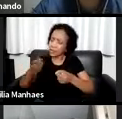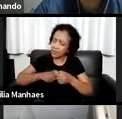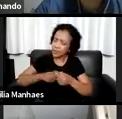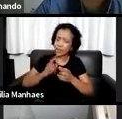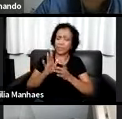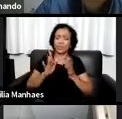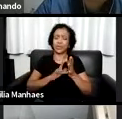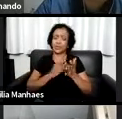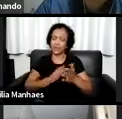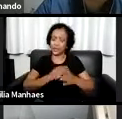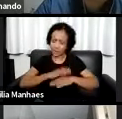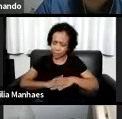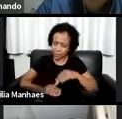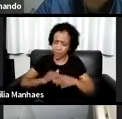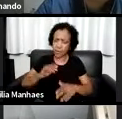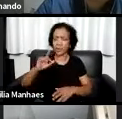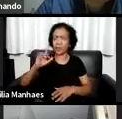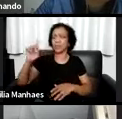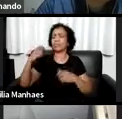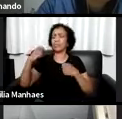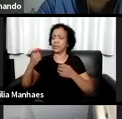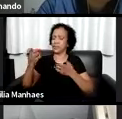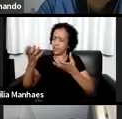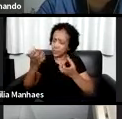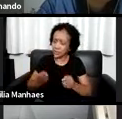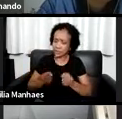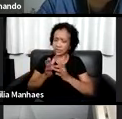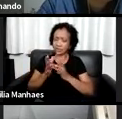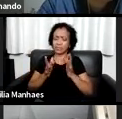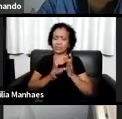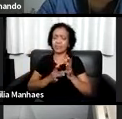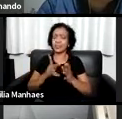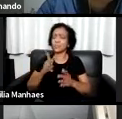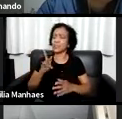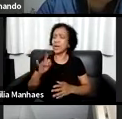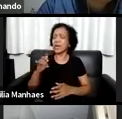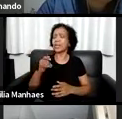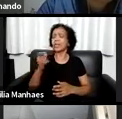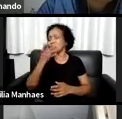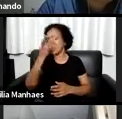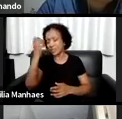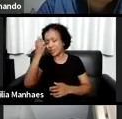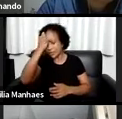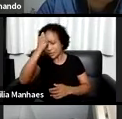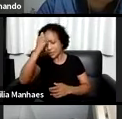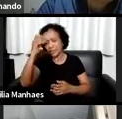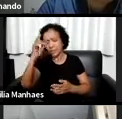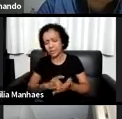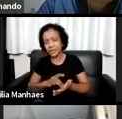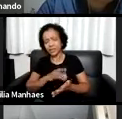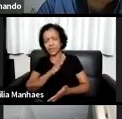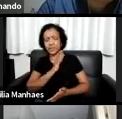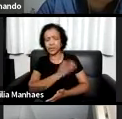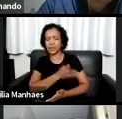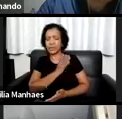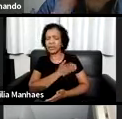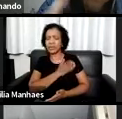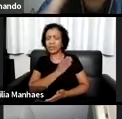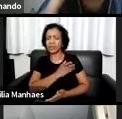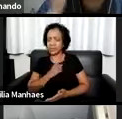suas vidas a Jesus Cristo. Ó Pai querido, que haja arrependimento verdadeiro nesses corações, a fim de que